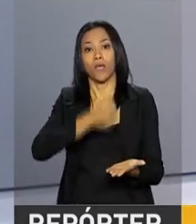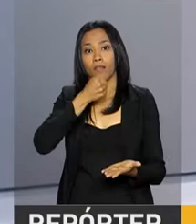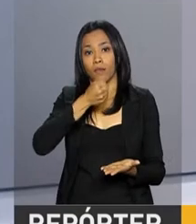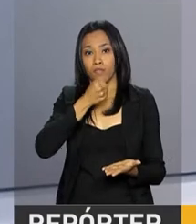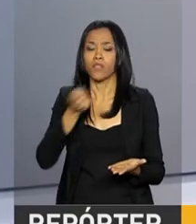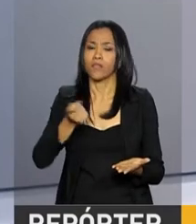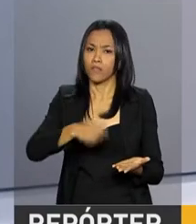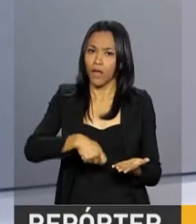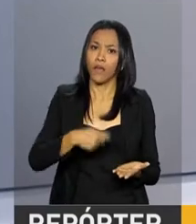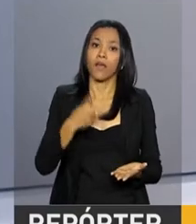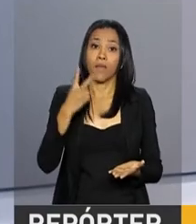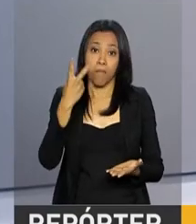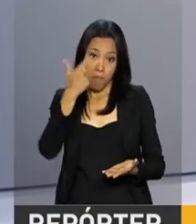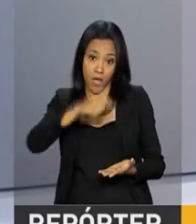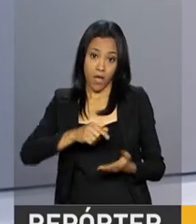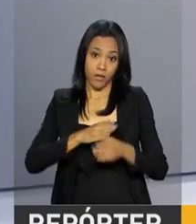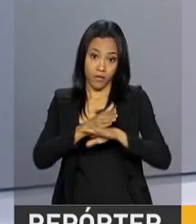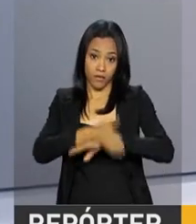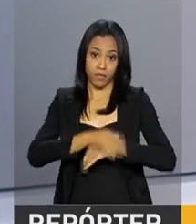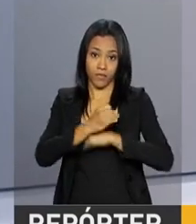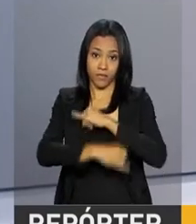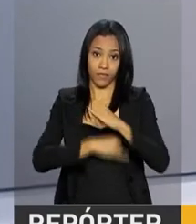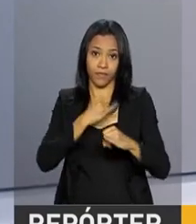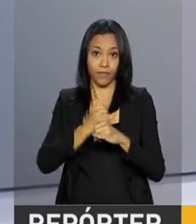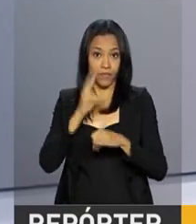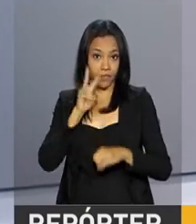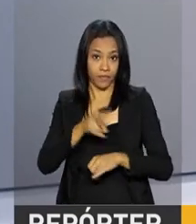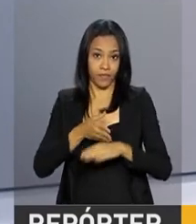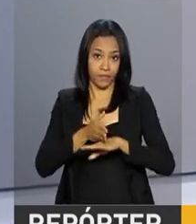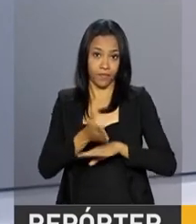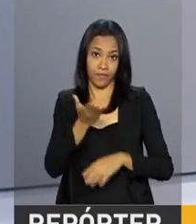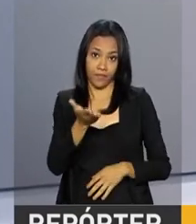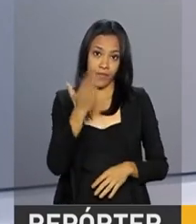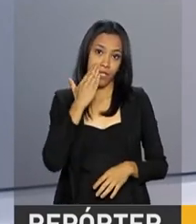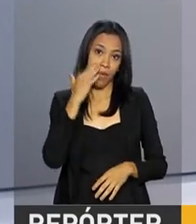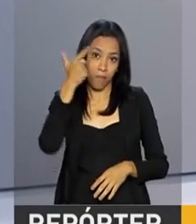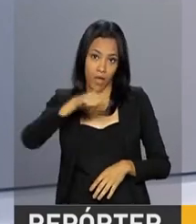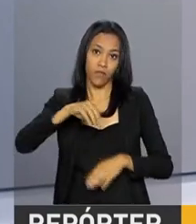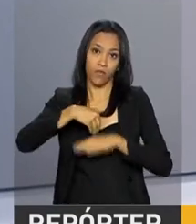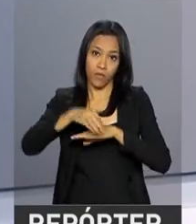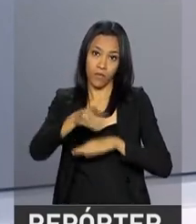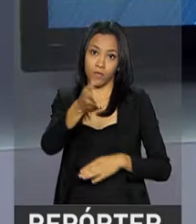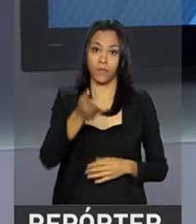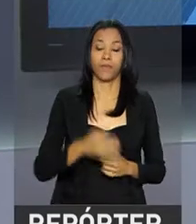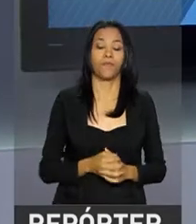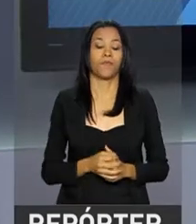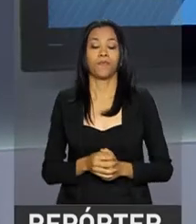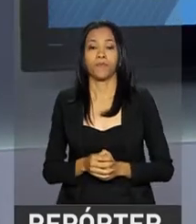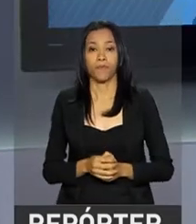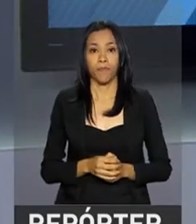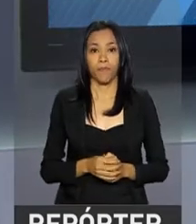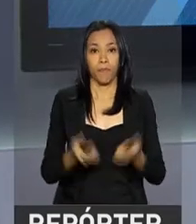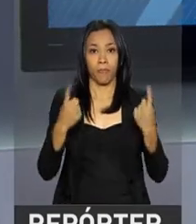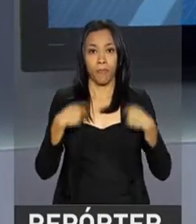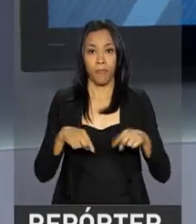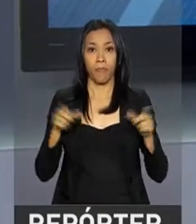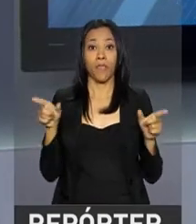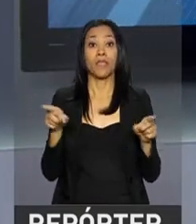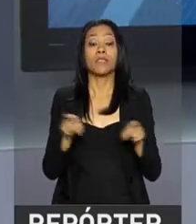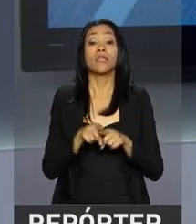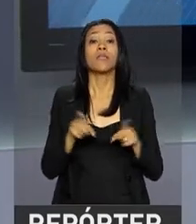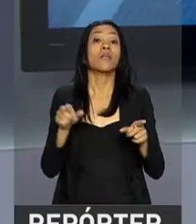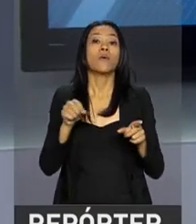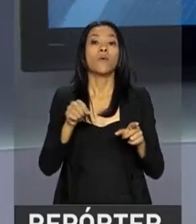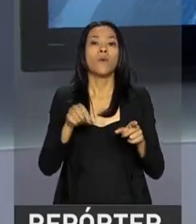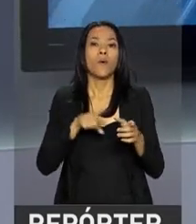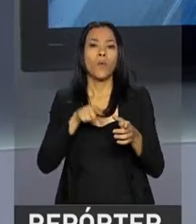informações pelo endereço emprega brasil ponto mte.gov.br o índice de confiança do